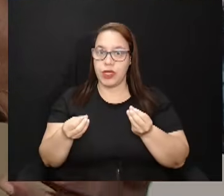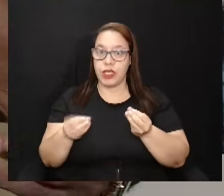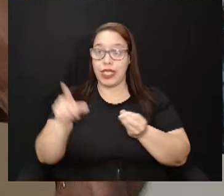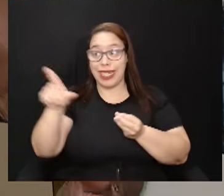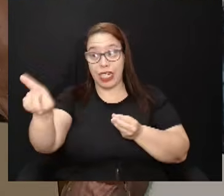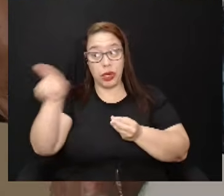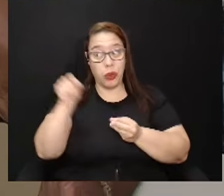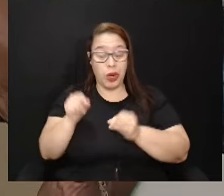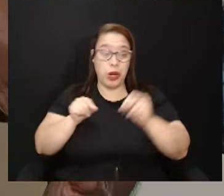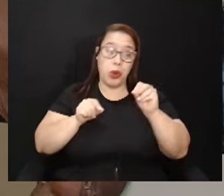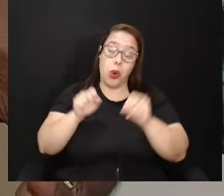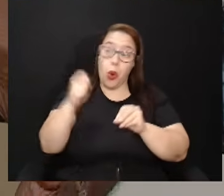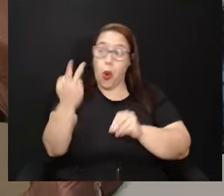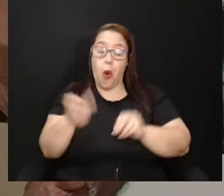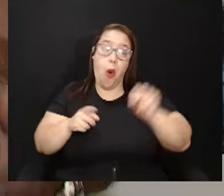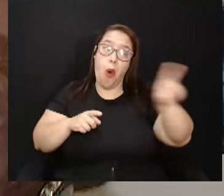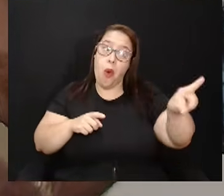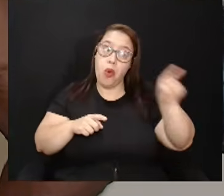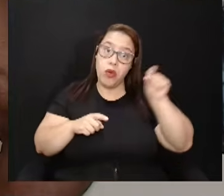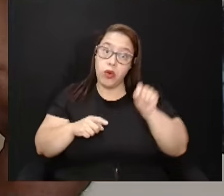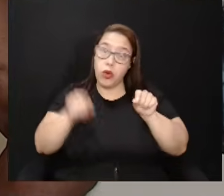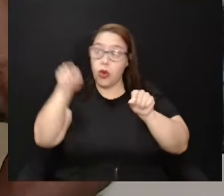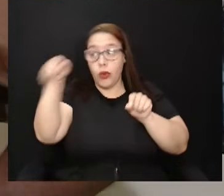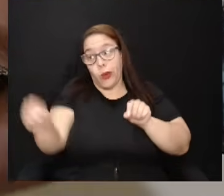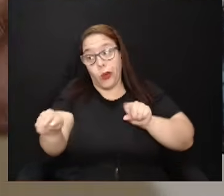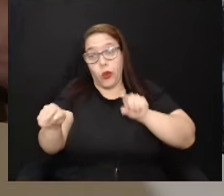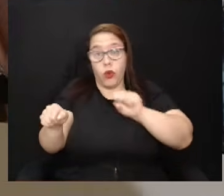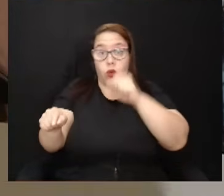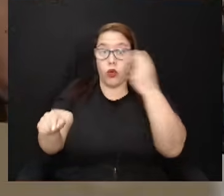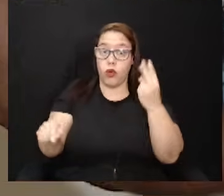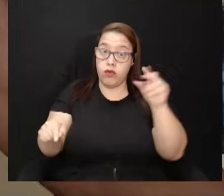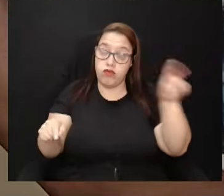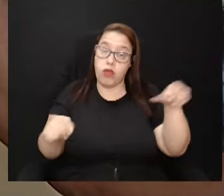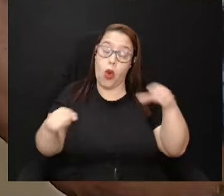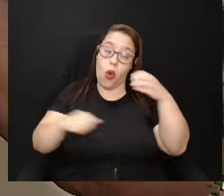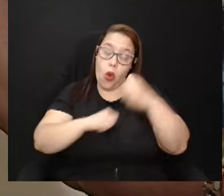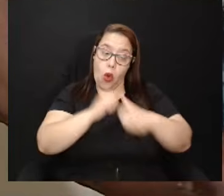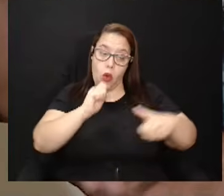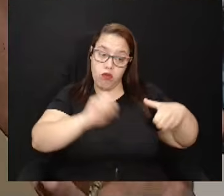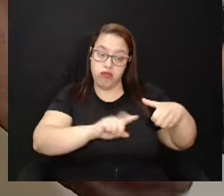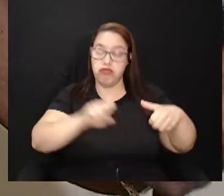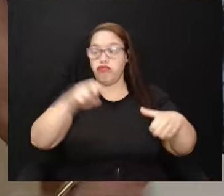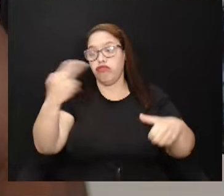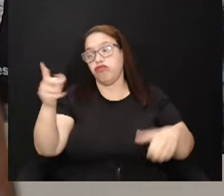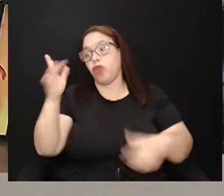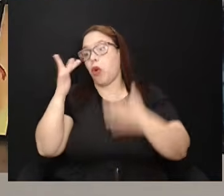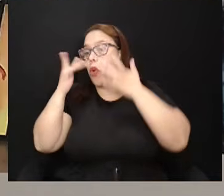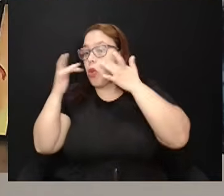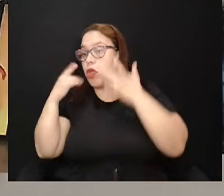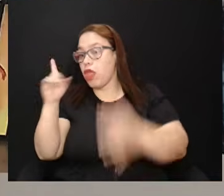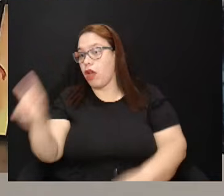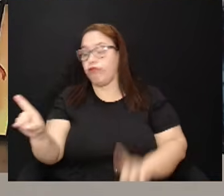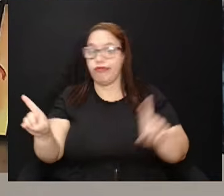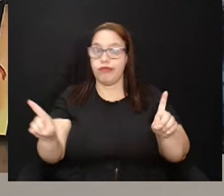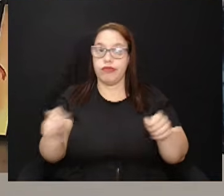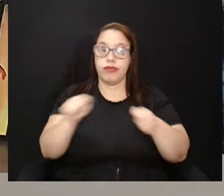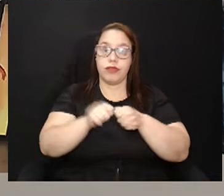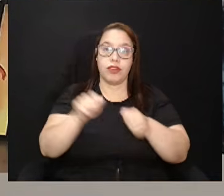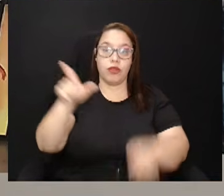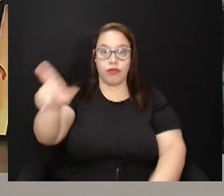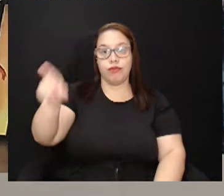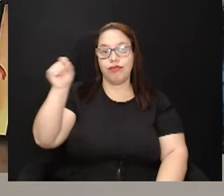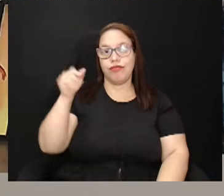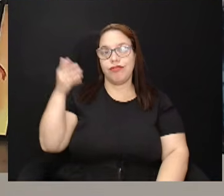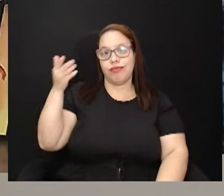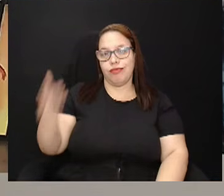que optar por esse ou por esse, ou futebol ou teatro. E eu fiz a grande escolha que eu acho